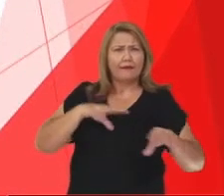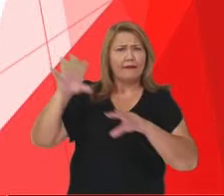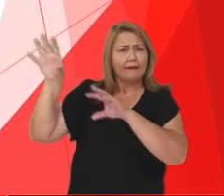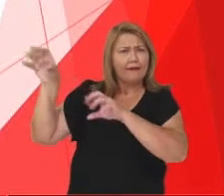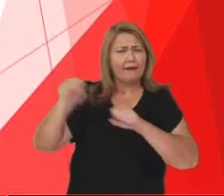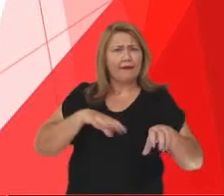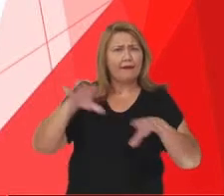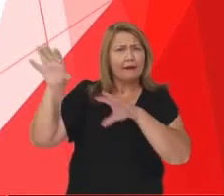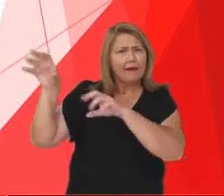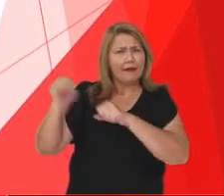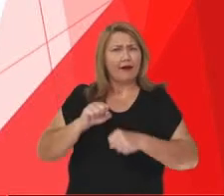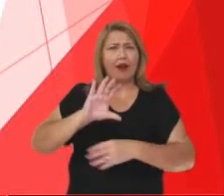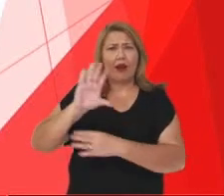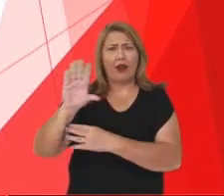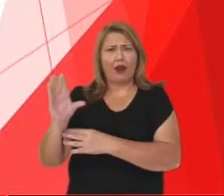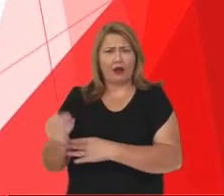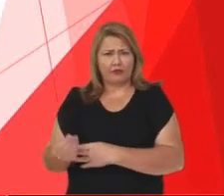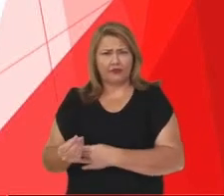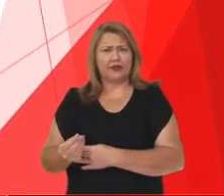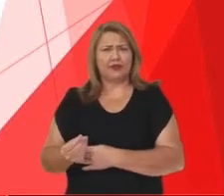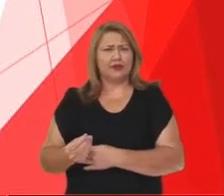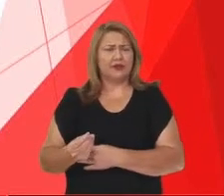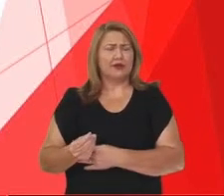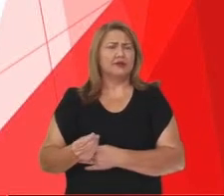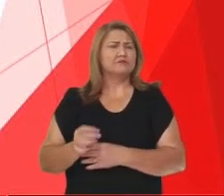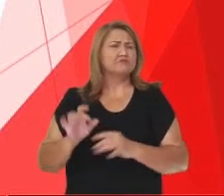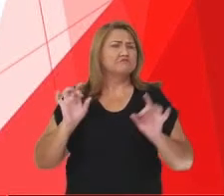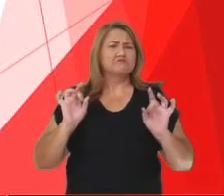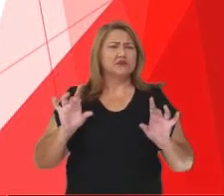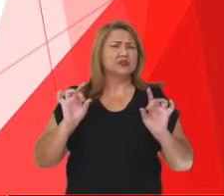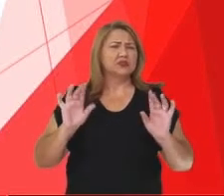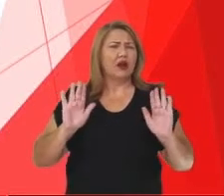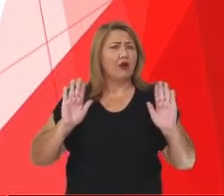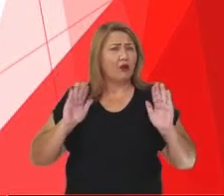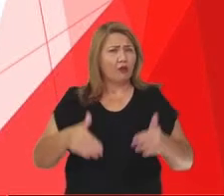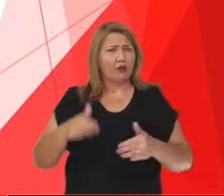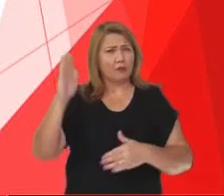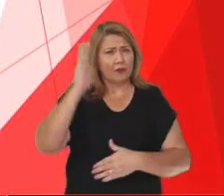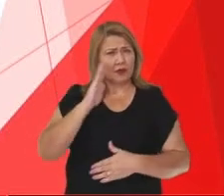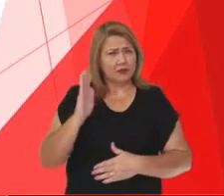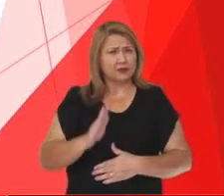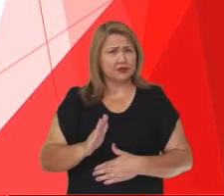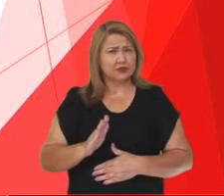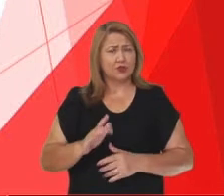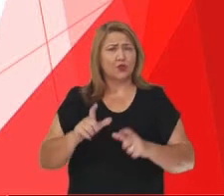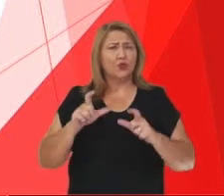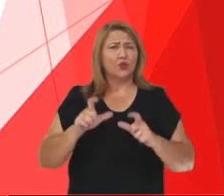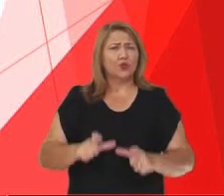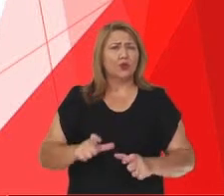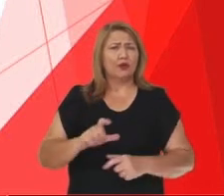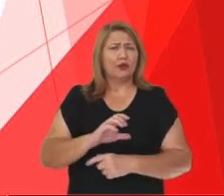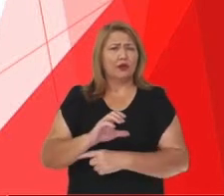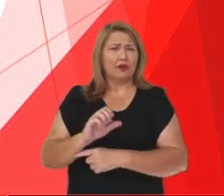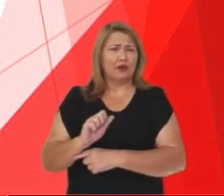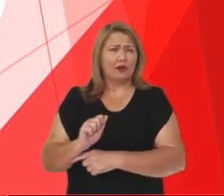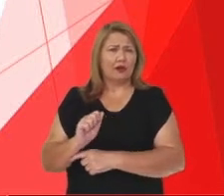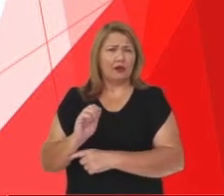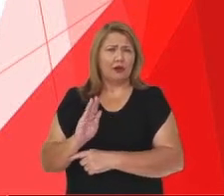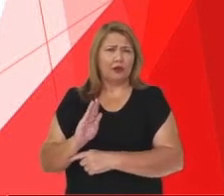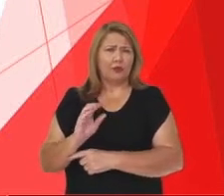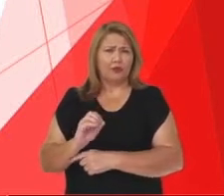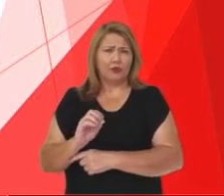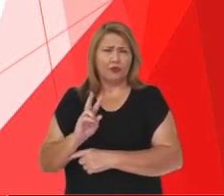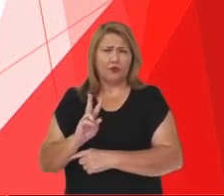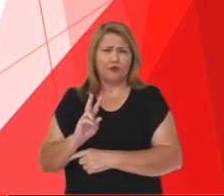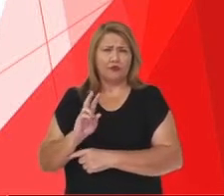do continente africano, especialmente aqui no Brasil, da região de Cabo Verde, do